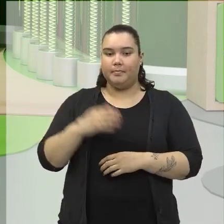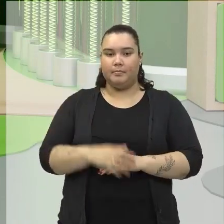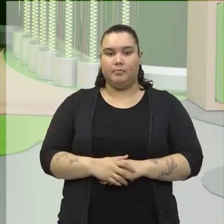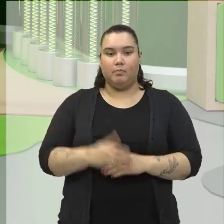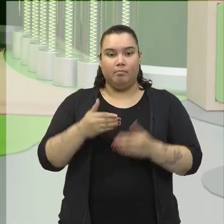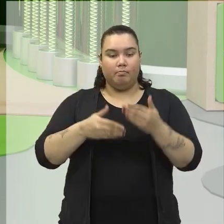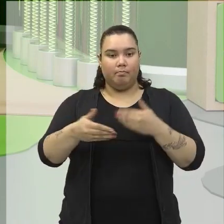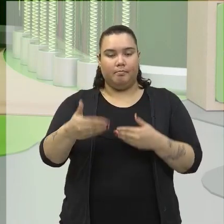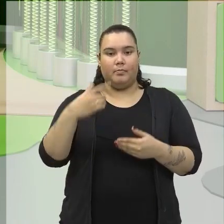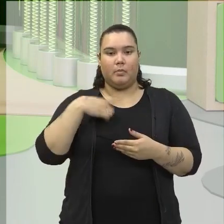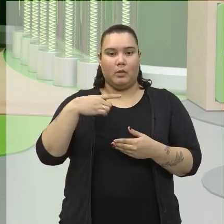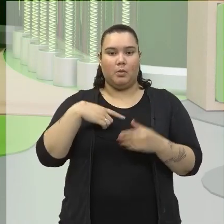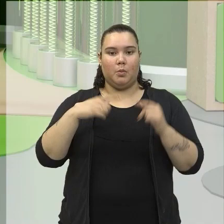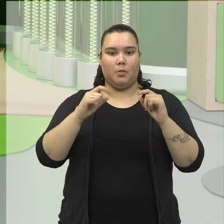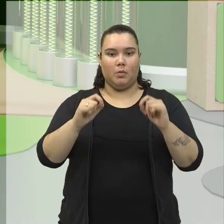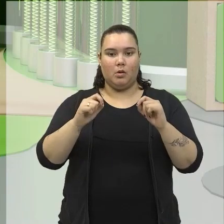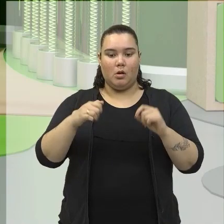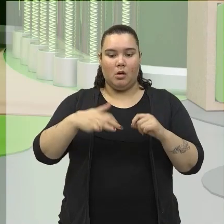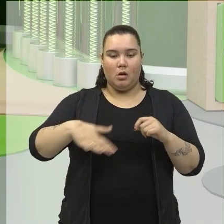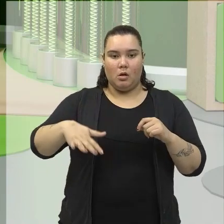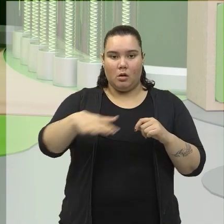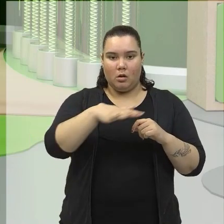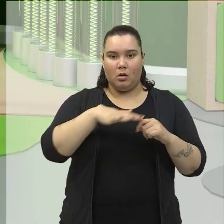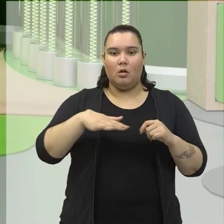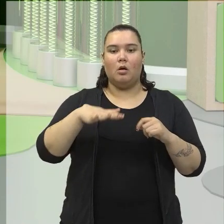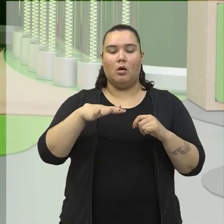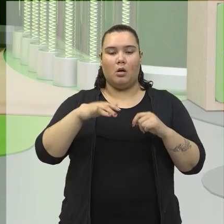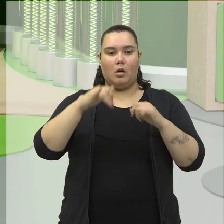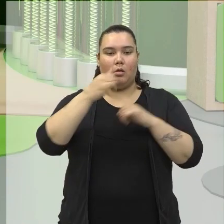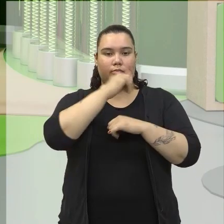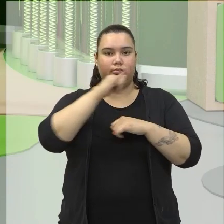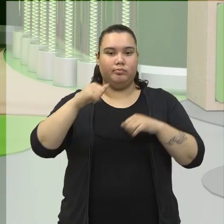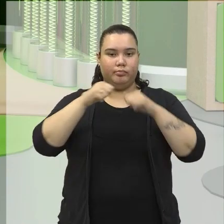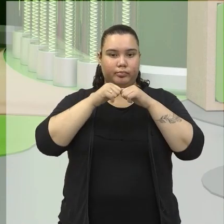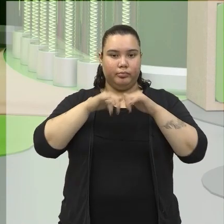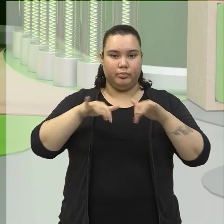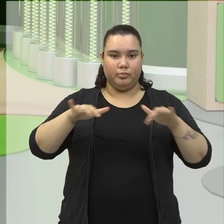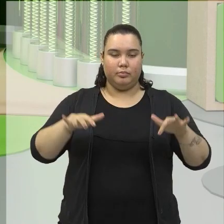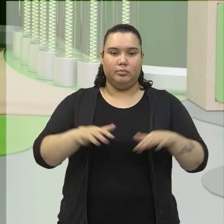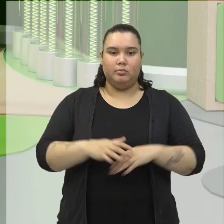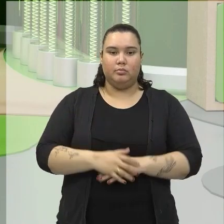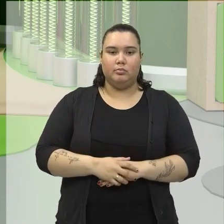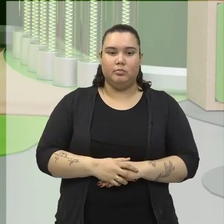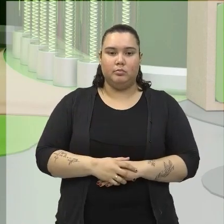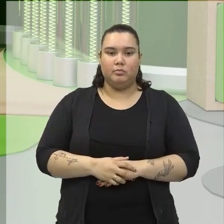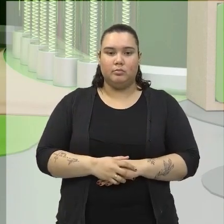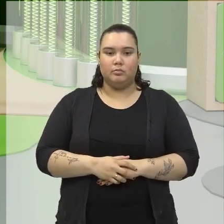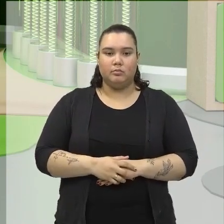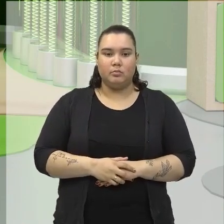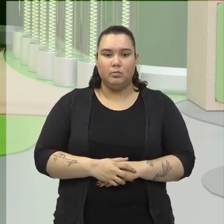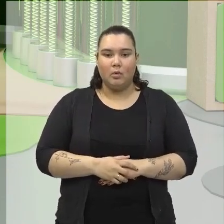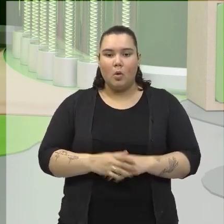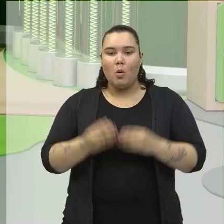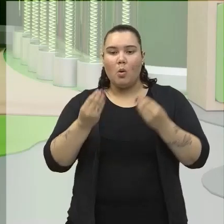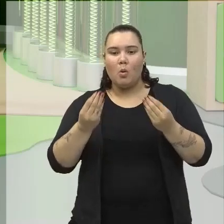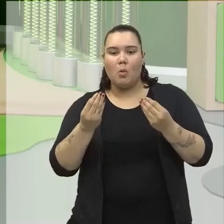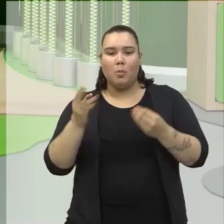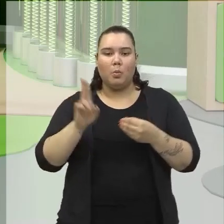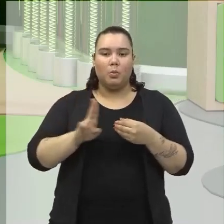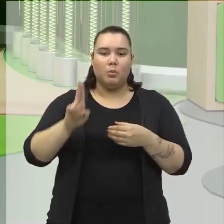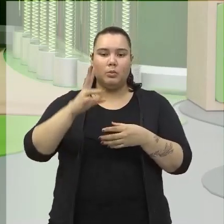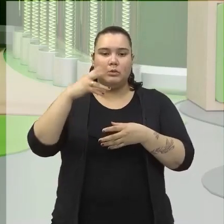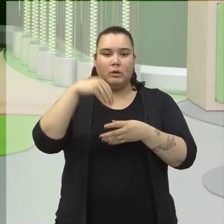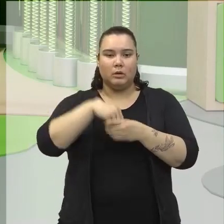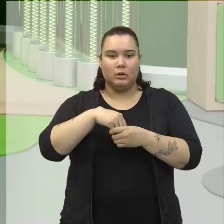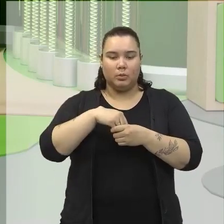daí distribuindo na rede ali para se gerar energia elétrica. Vamos ver um pouco mais desse funcionamento desses aerogeradores. Vamos